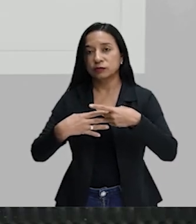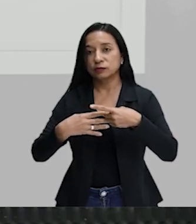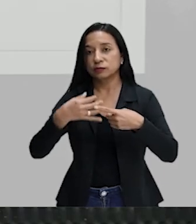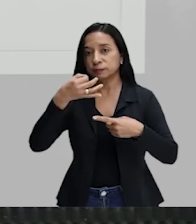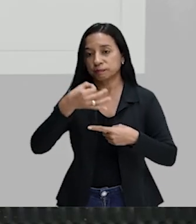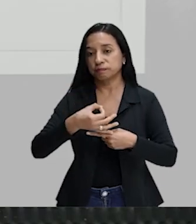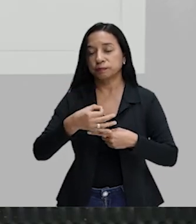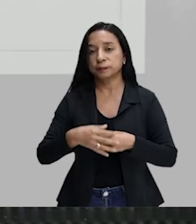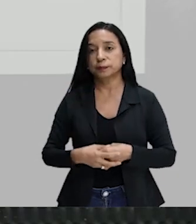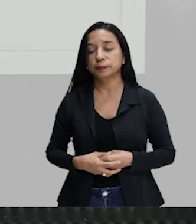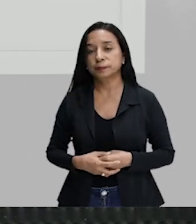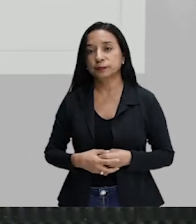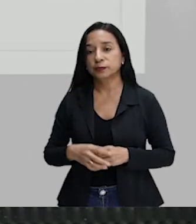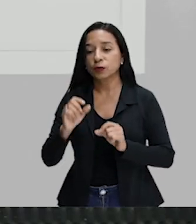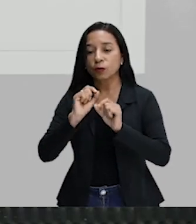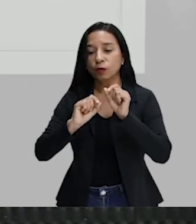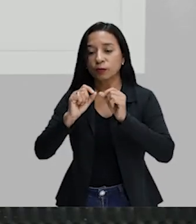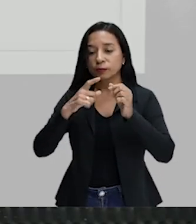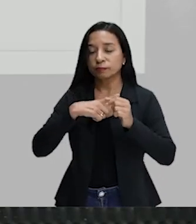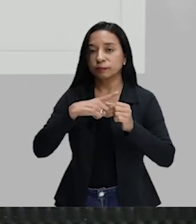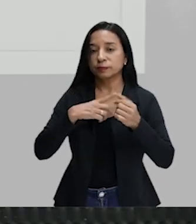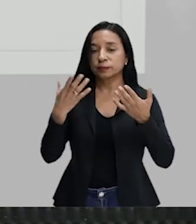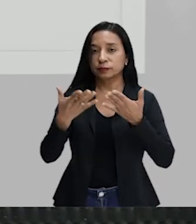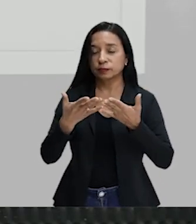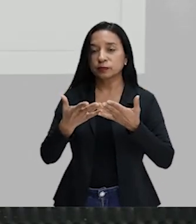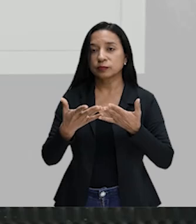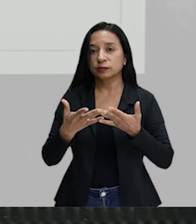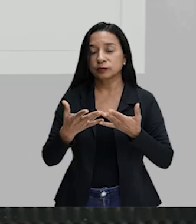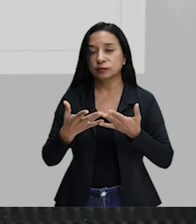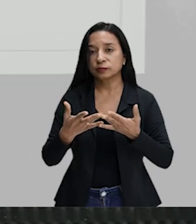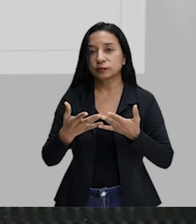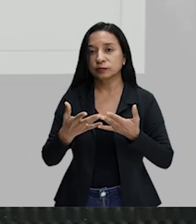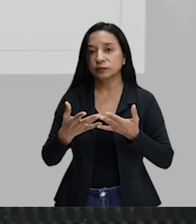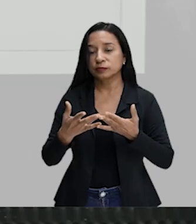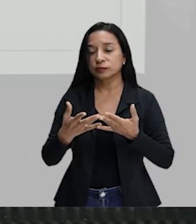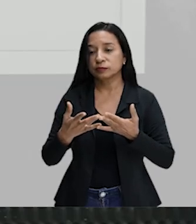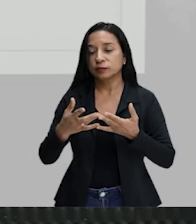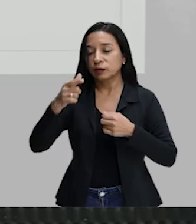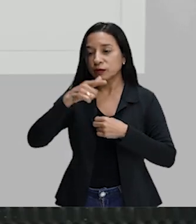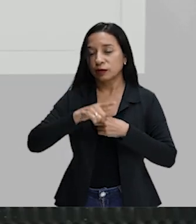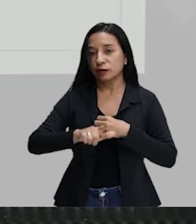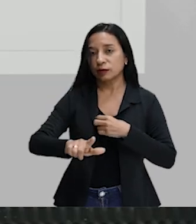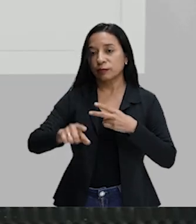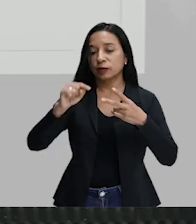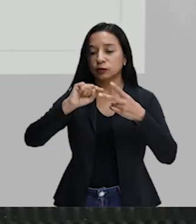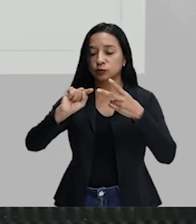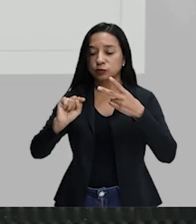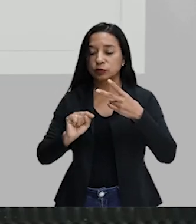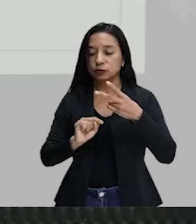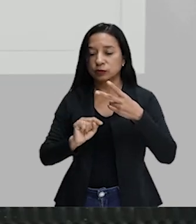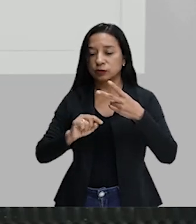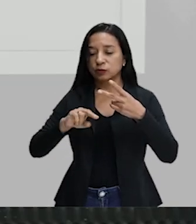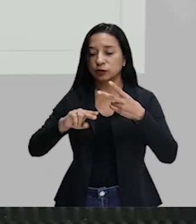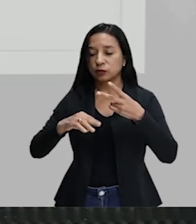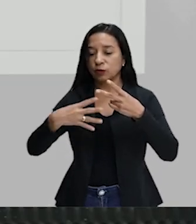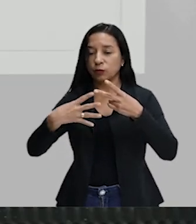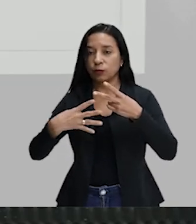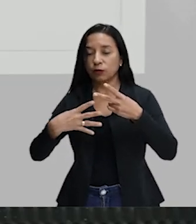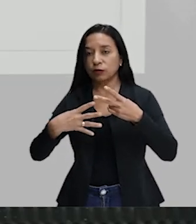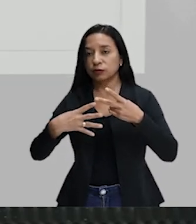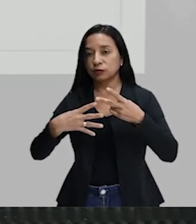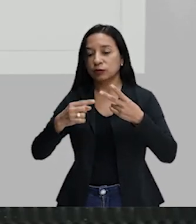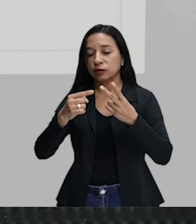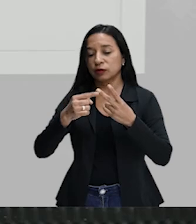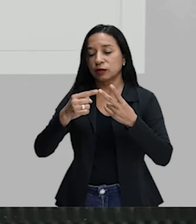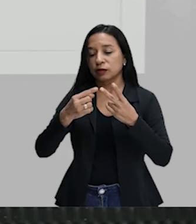Beleza? Então, o que nós temos aqui? Aí eu conservo esse denominador que é igual, né? 4. Aí vai ficar raiz